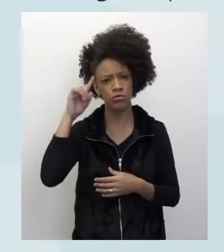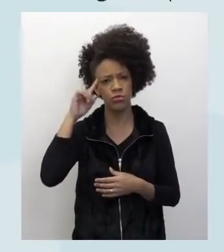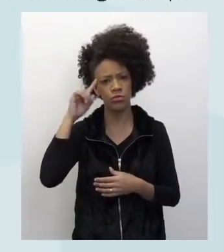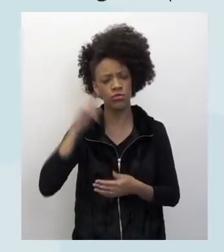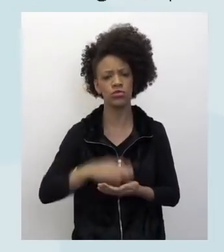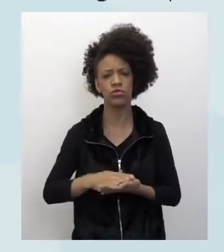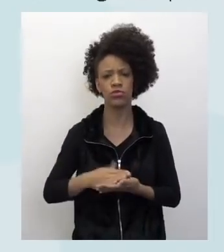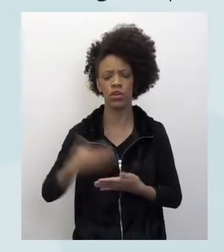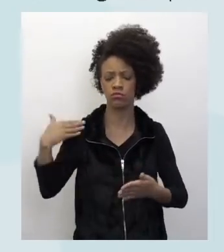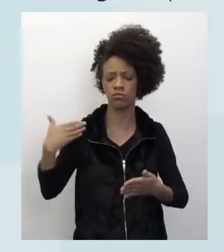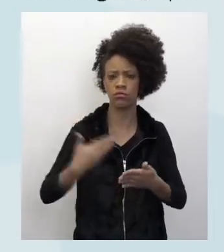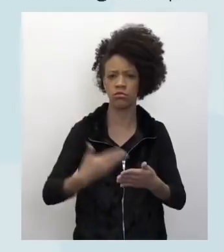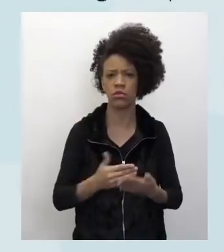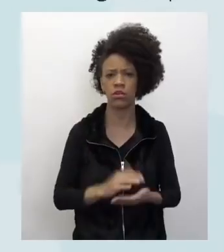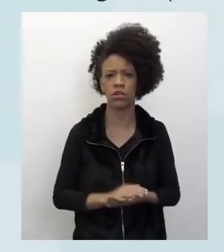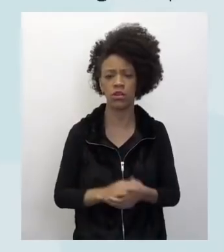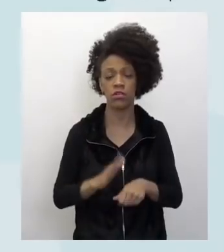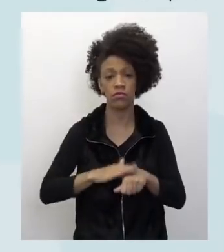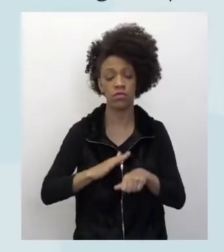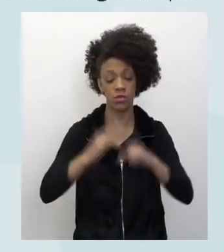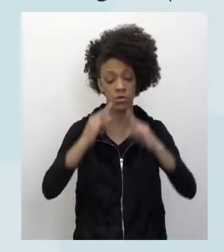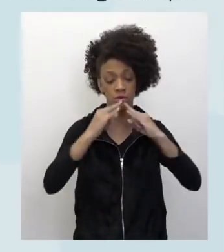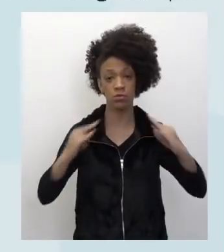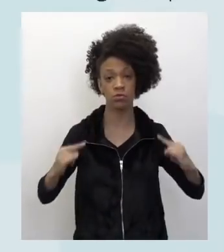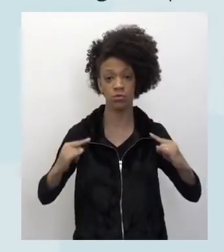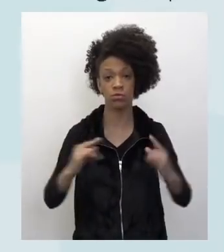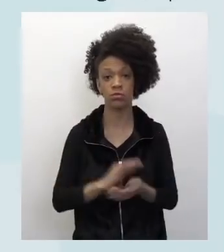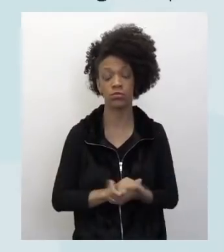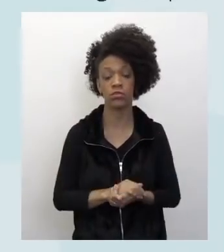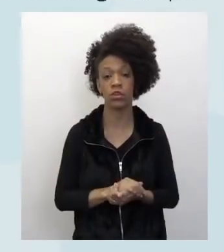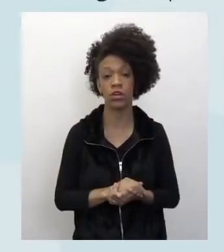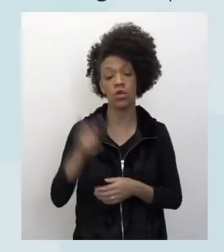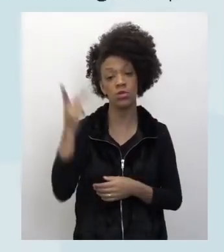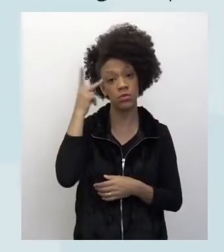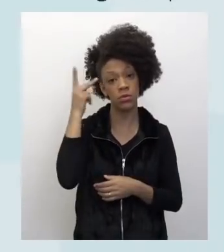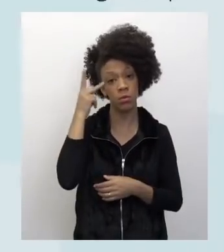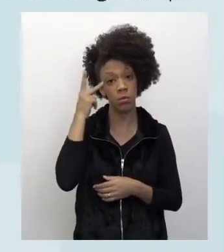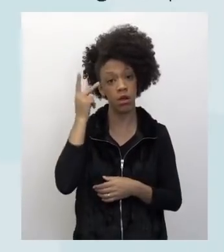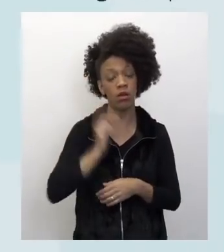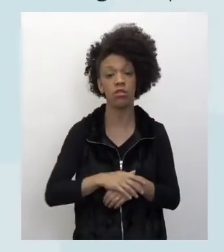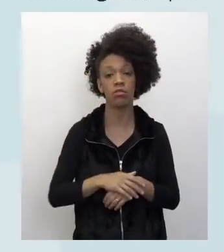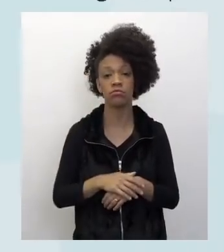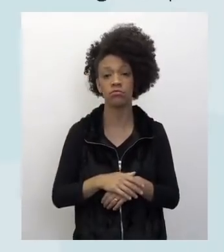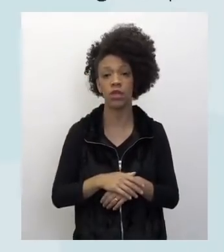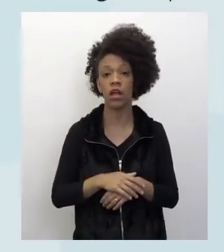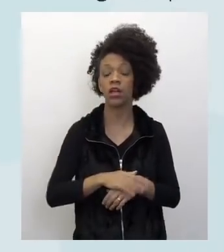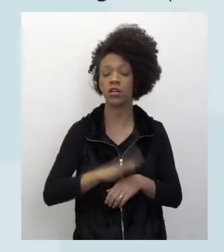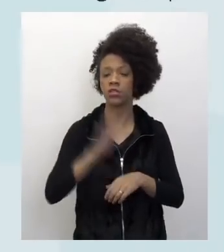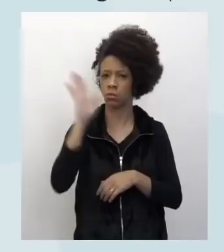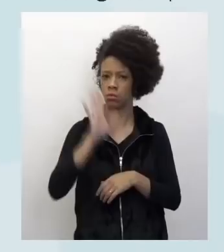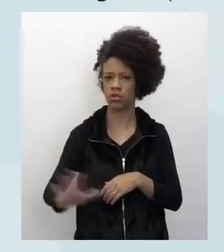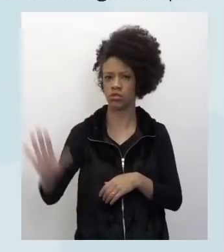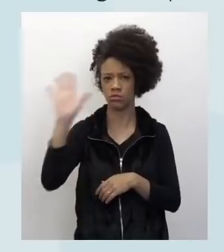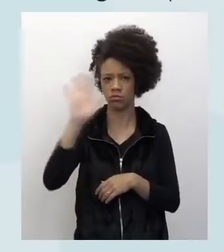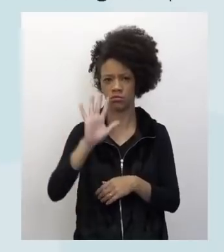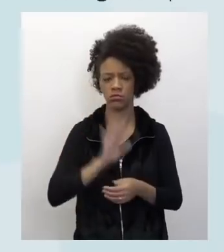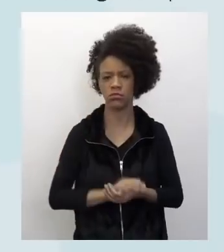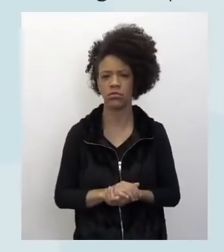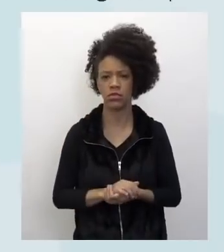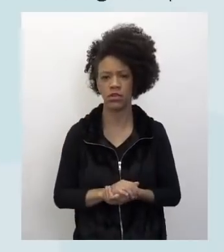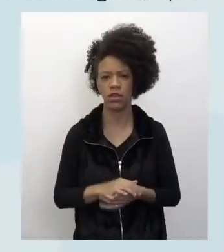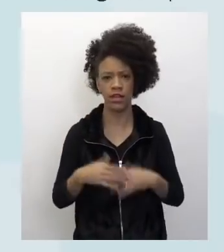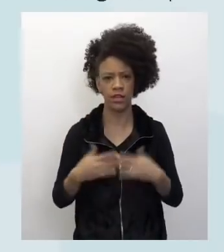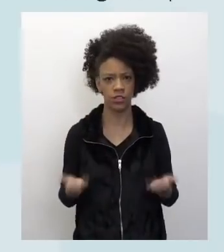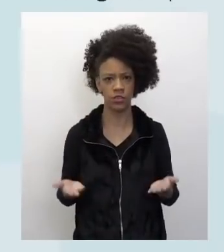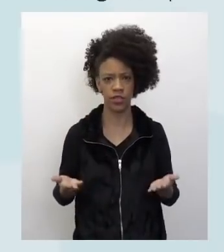circo. Como um dos grupos pioneiros, como eu falei, em São Paulo e no Brasil. Eles que começaram com essa questão de mexer com elementos diferentes,